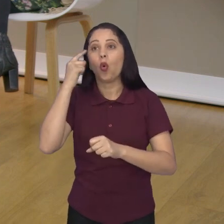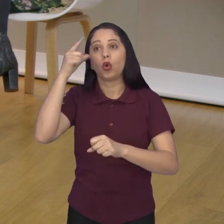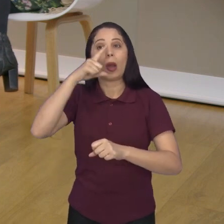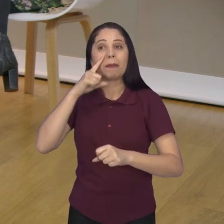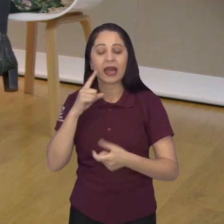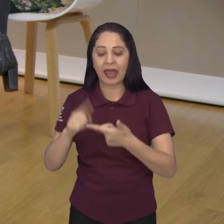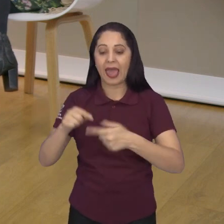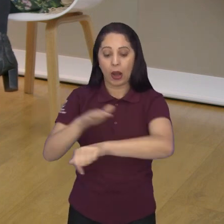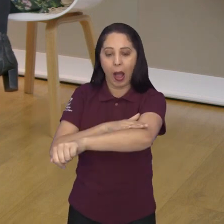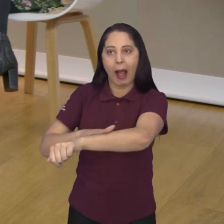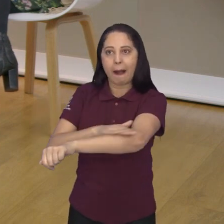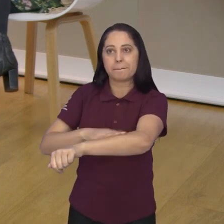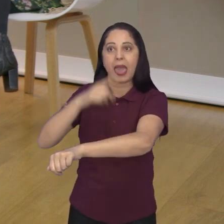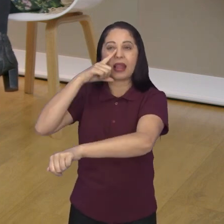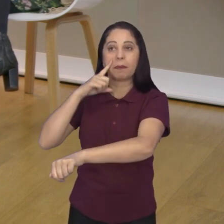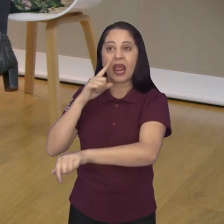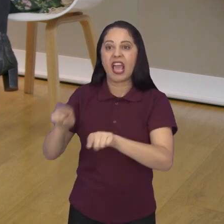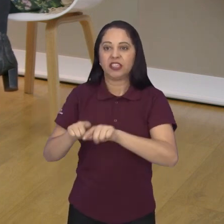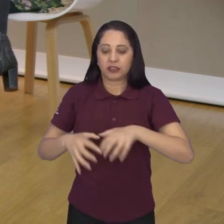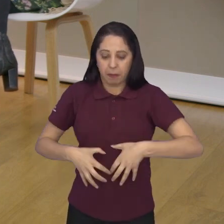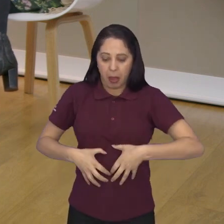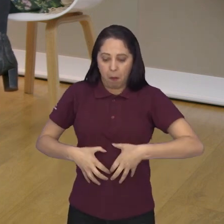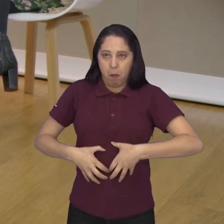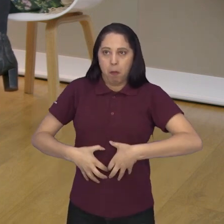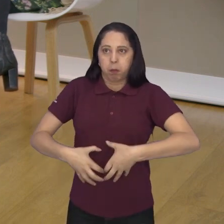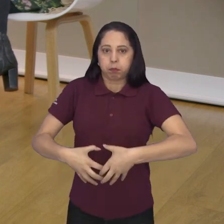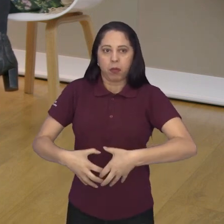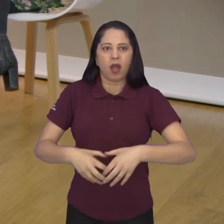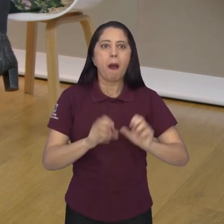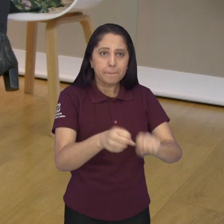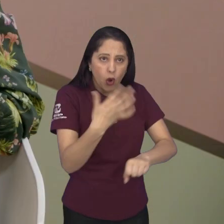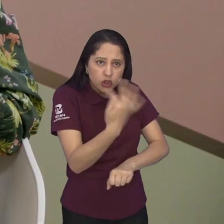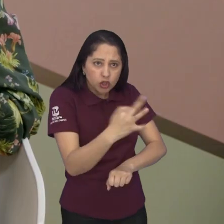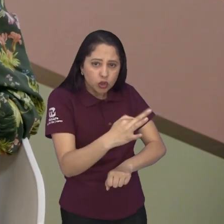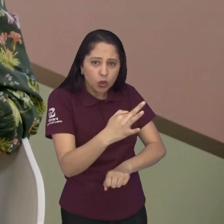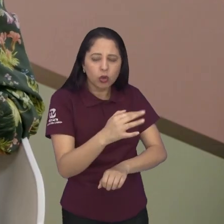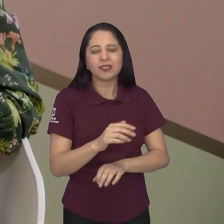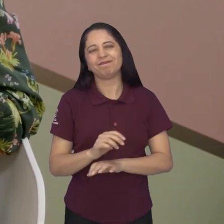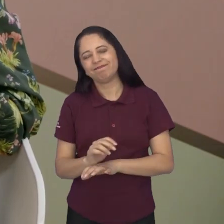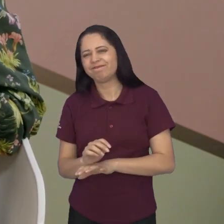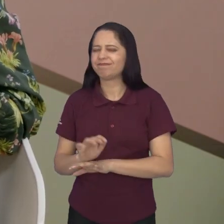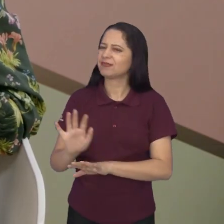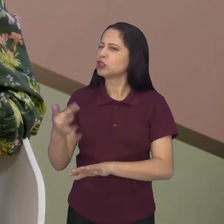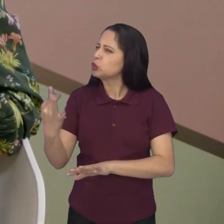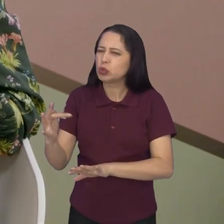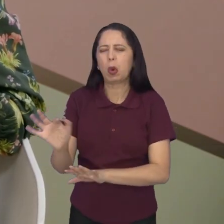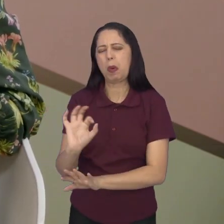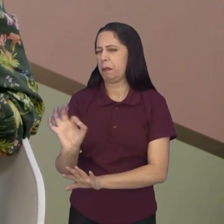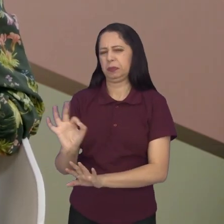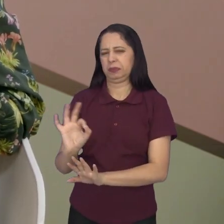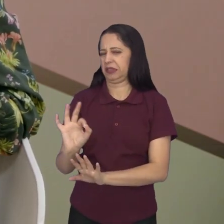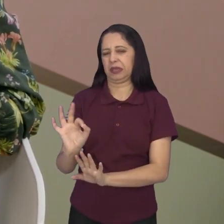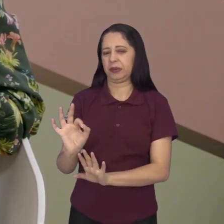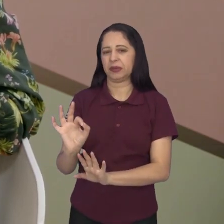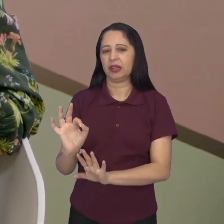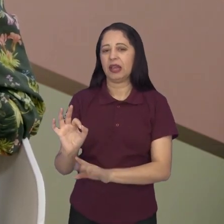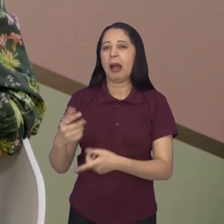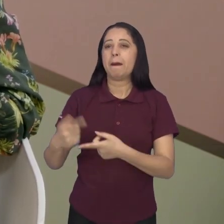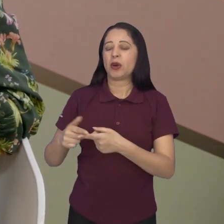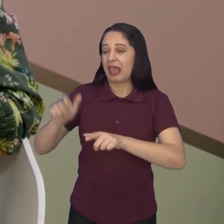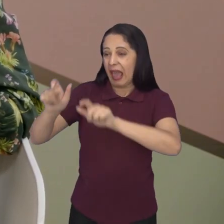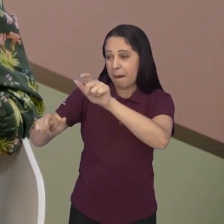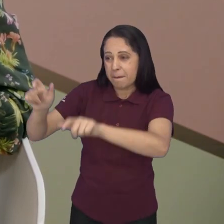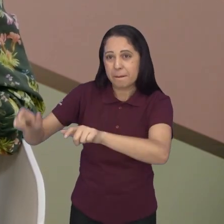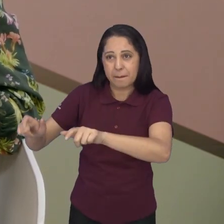pele amarela, pode acumular água na barriga, que a gente chama de ascite. Pode sentir dores na região? É menos provável, né? Normalmente,